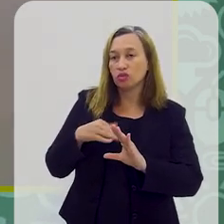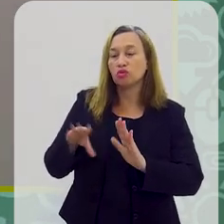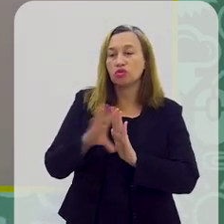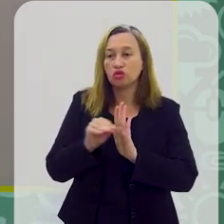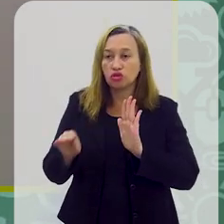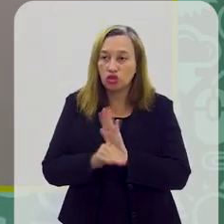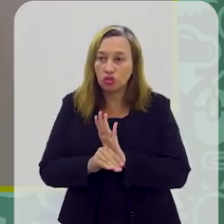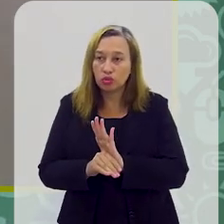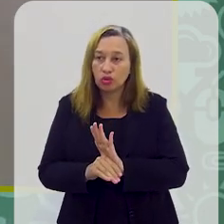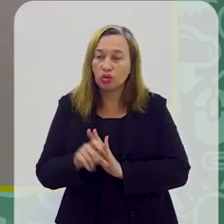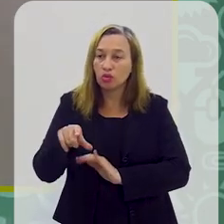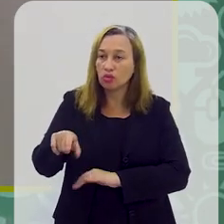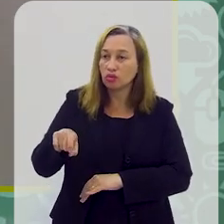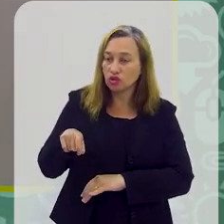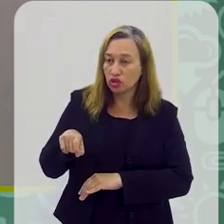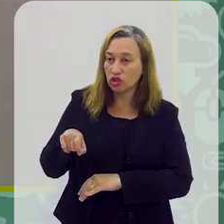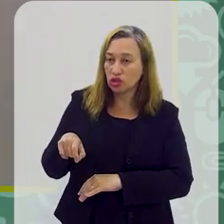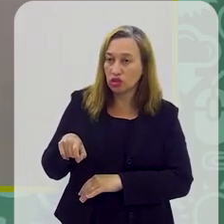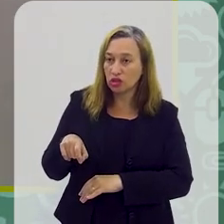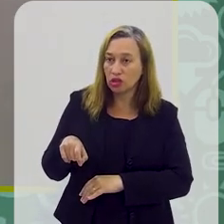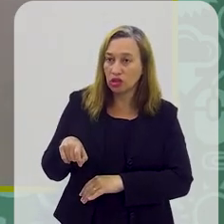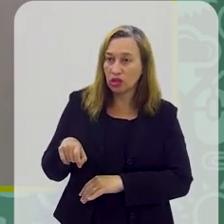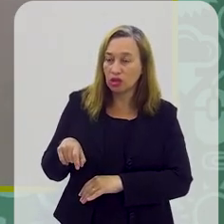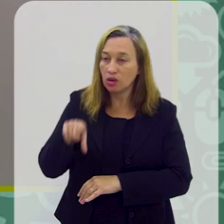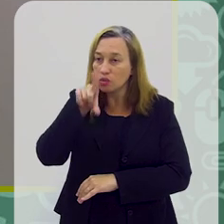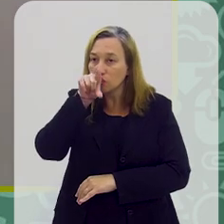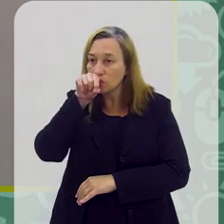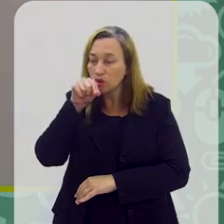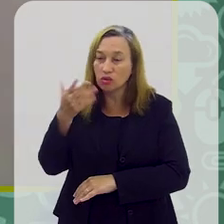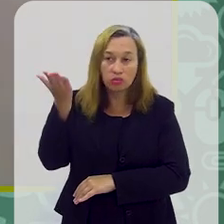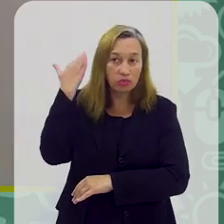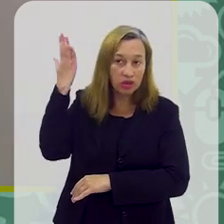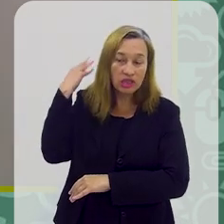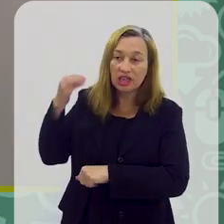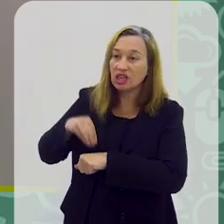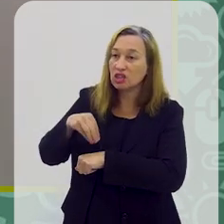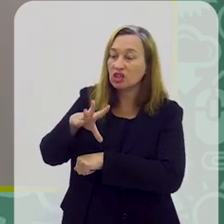como o X, né, que era o Twitter na época,